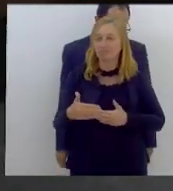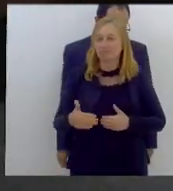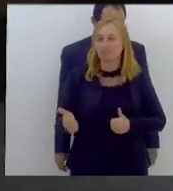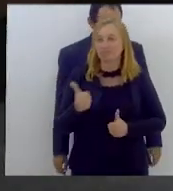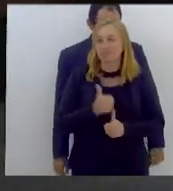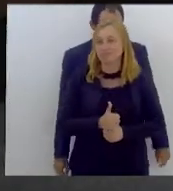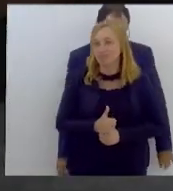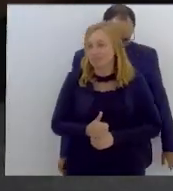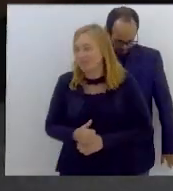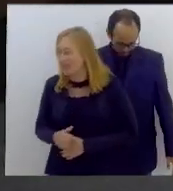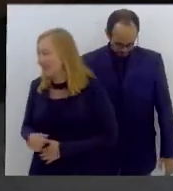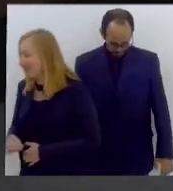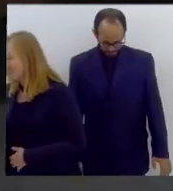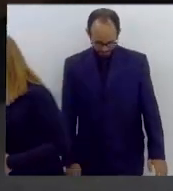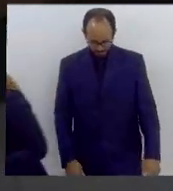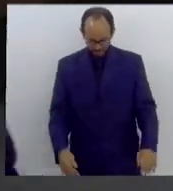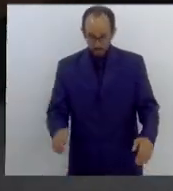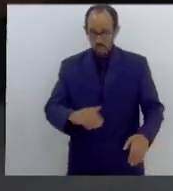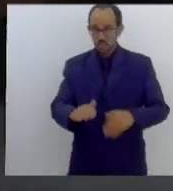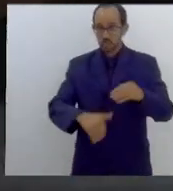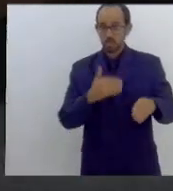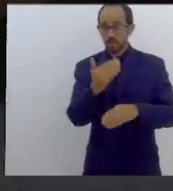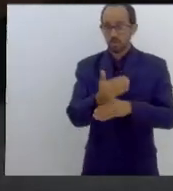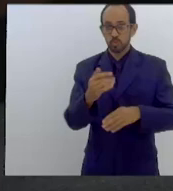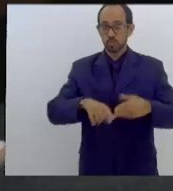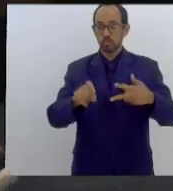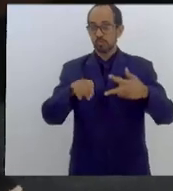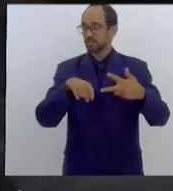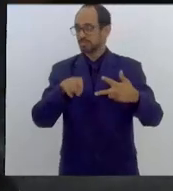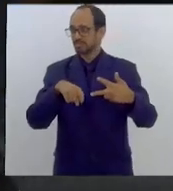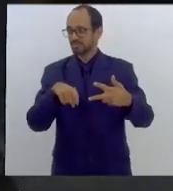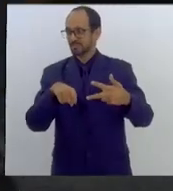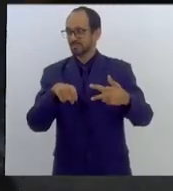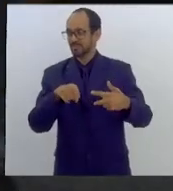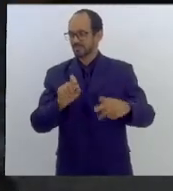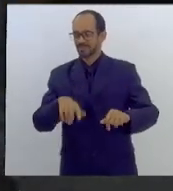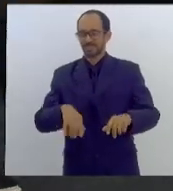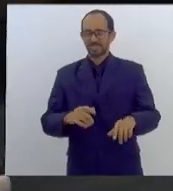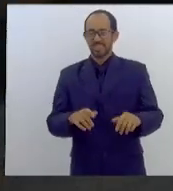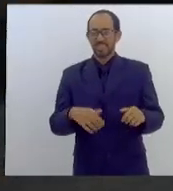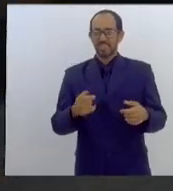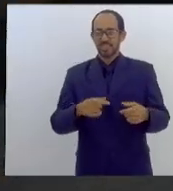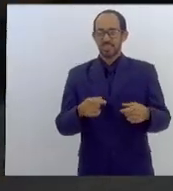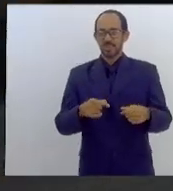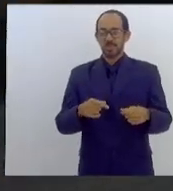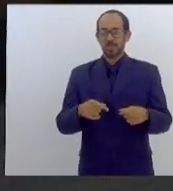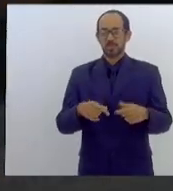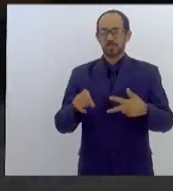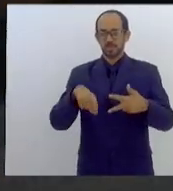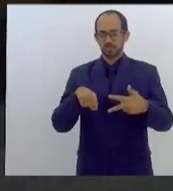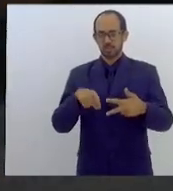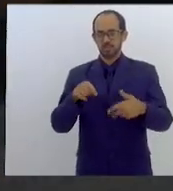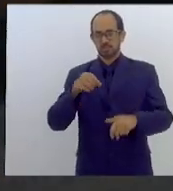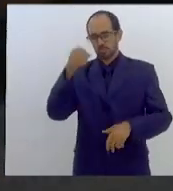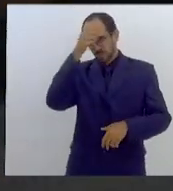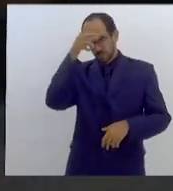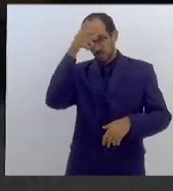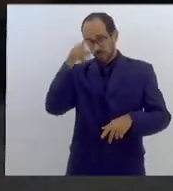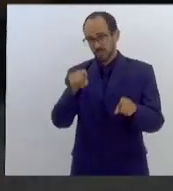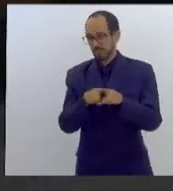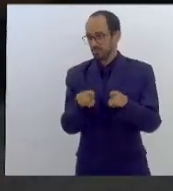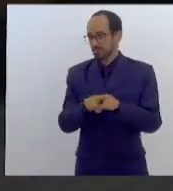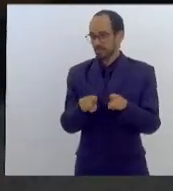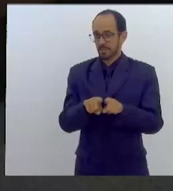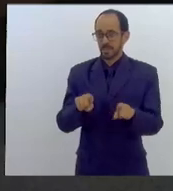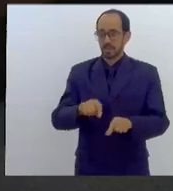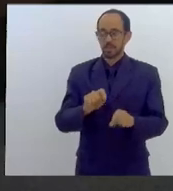hoje, sobretudo do executivo, tanto estadual quanto o executivo municipal, e também refutar a forma que o